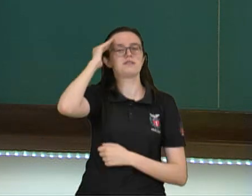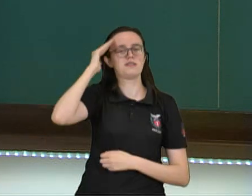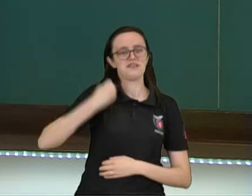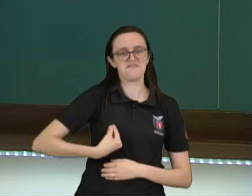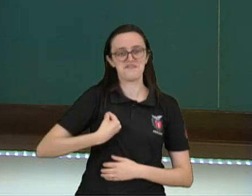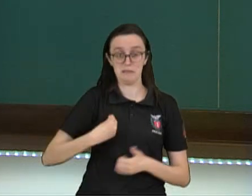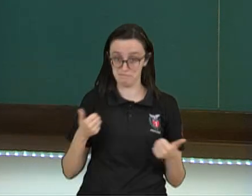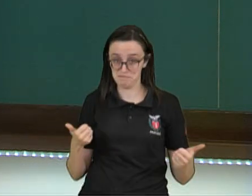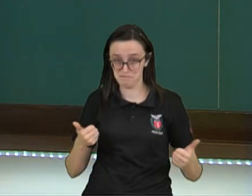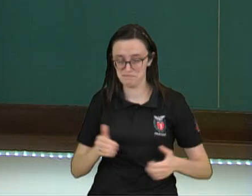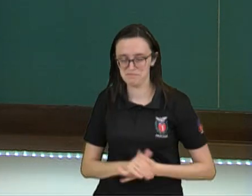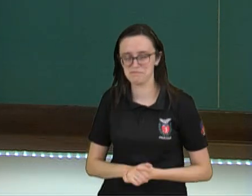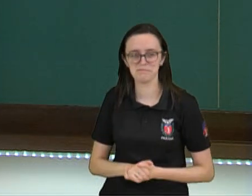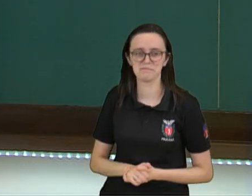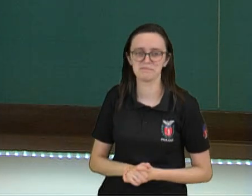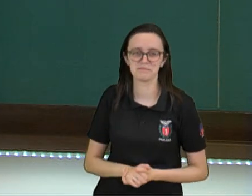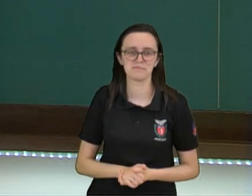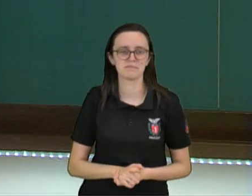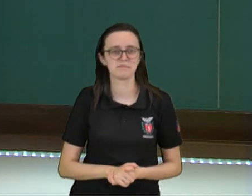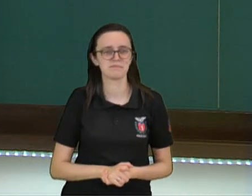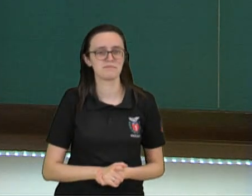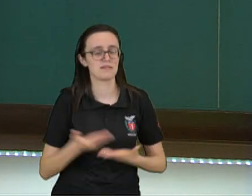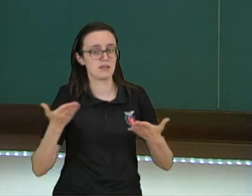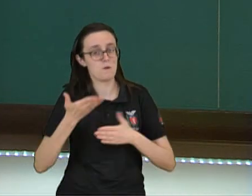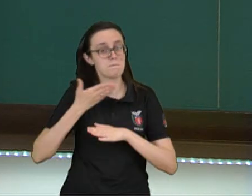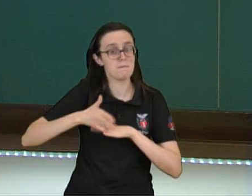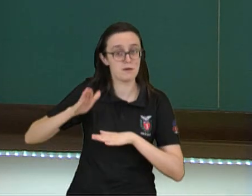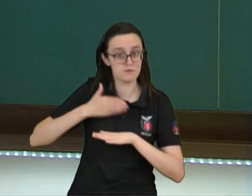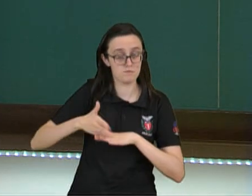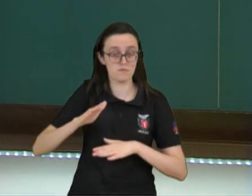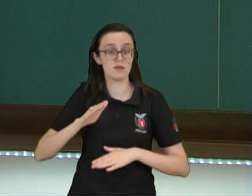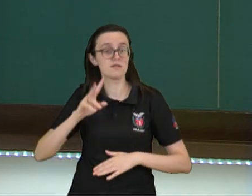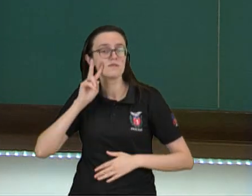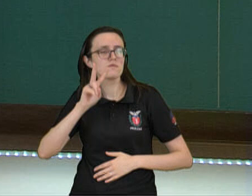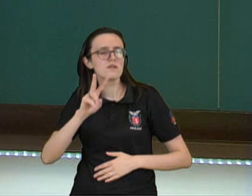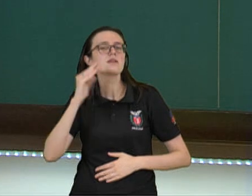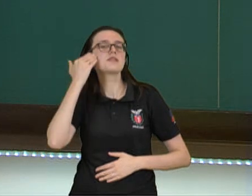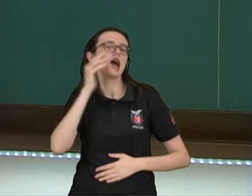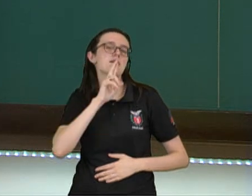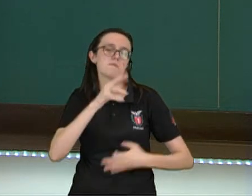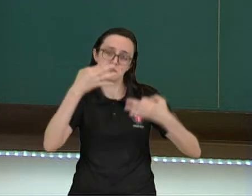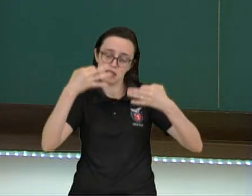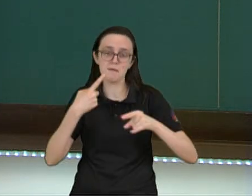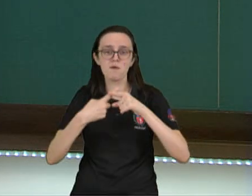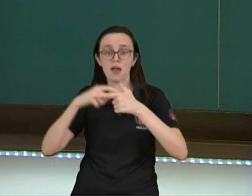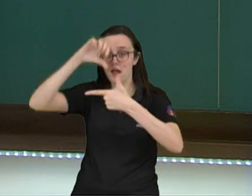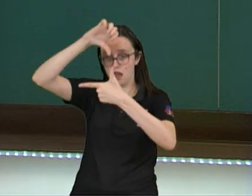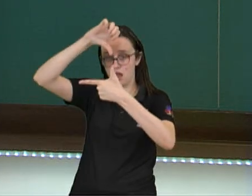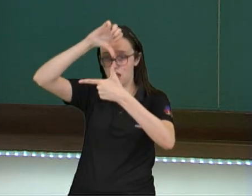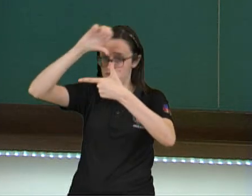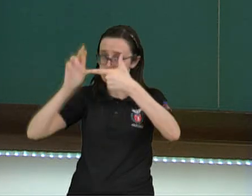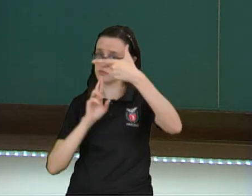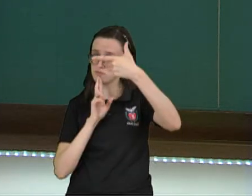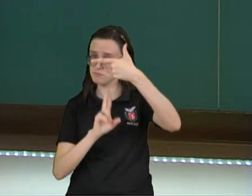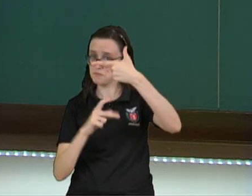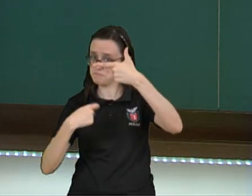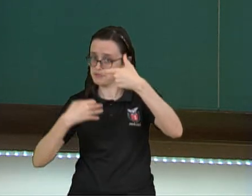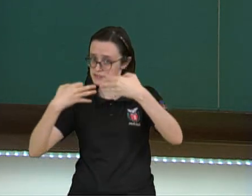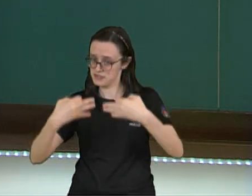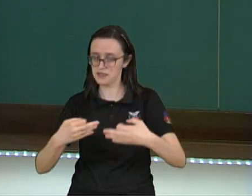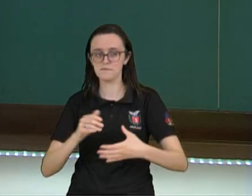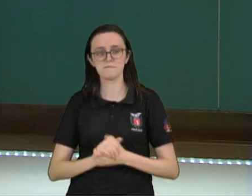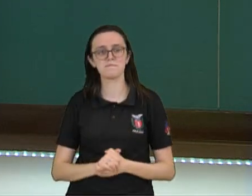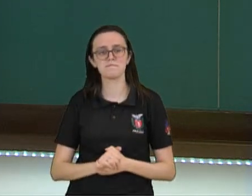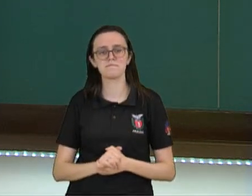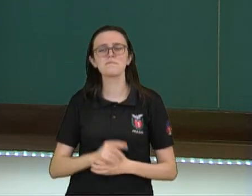vida, ok? Então vamos lá para a resposta, né? Porque todo problema tem que ter resposta. Então,